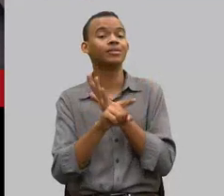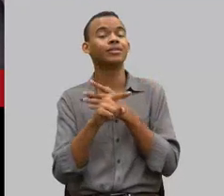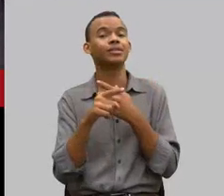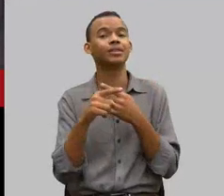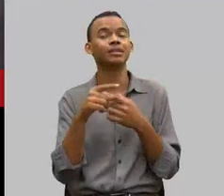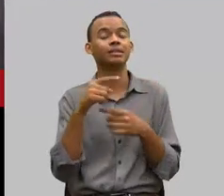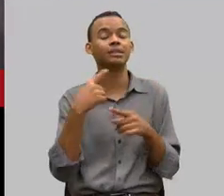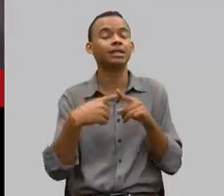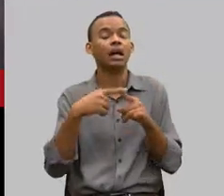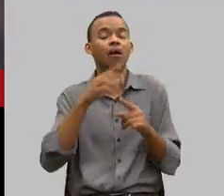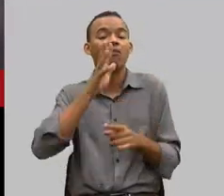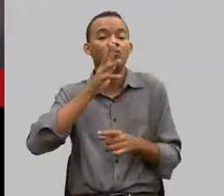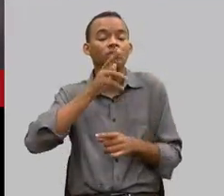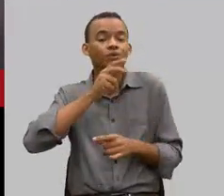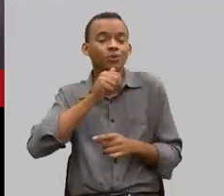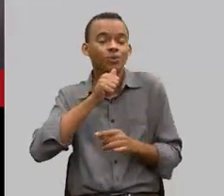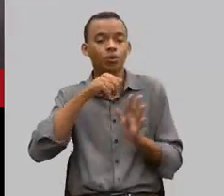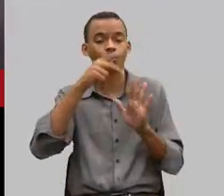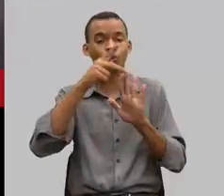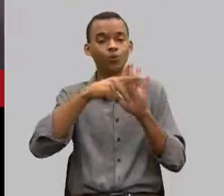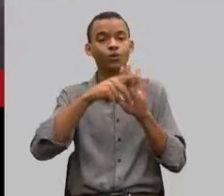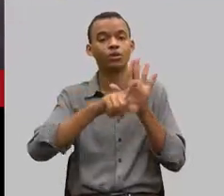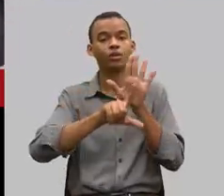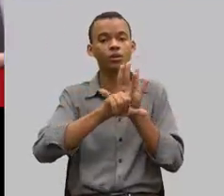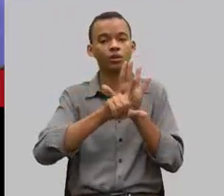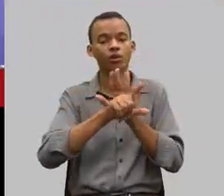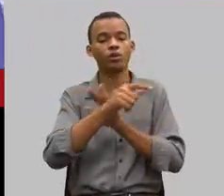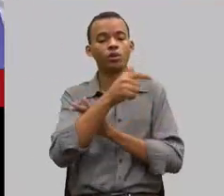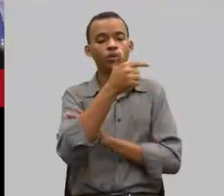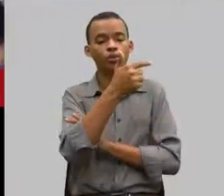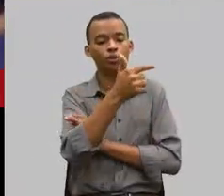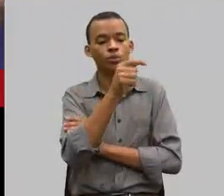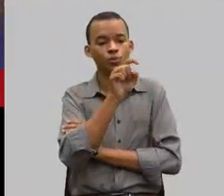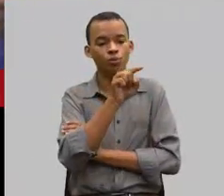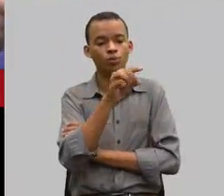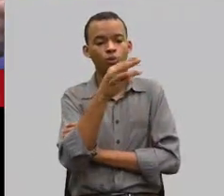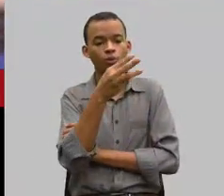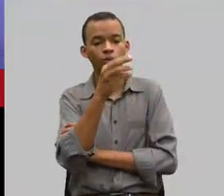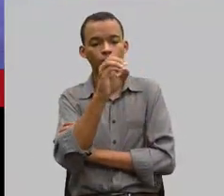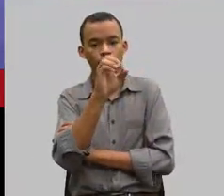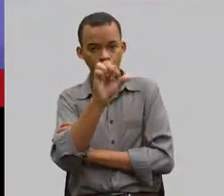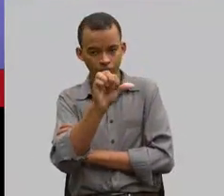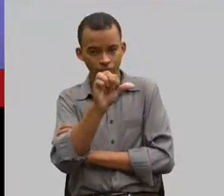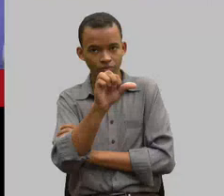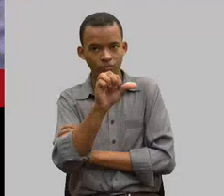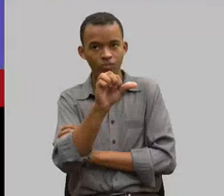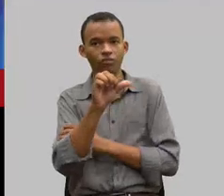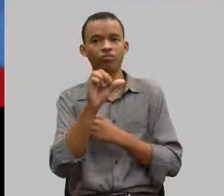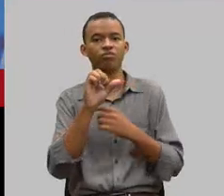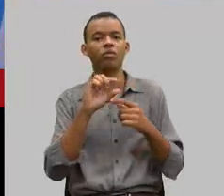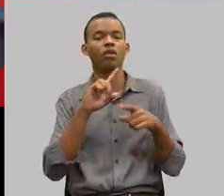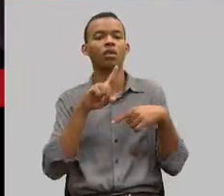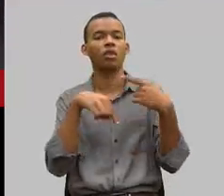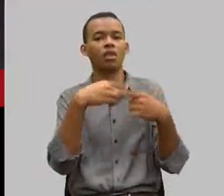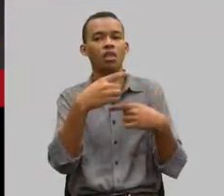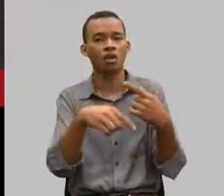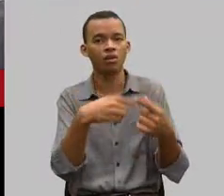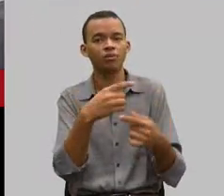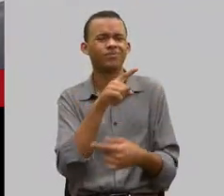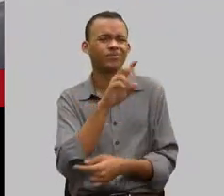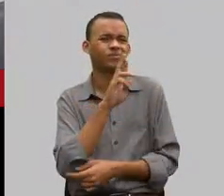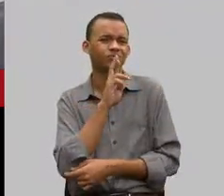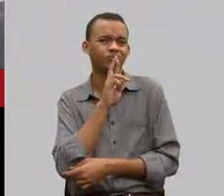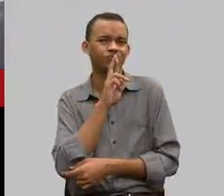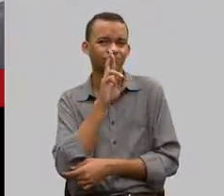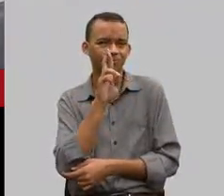na sanção do projeto de lei 2309 não Considero que o o senhor respondeu satisfatoriamente o